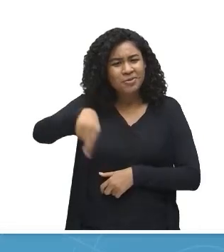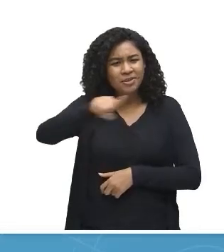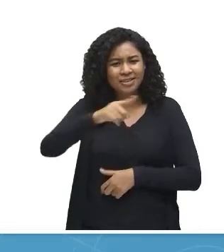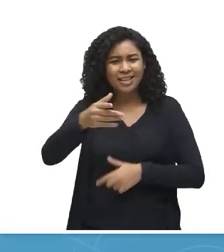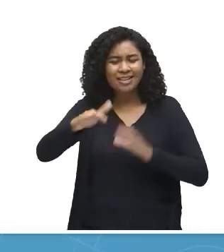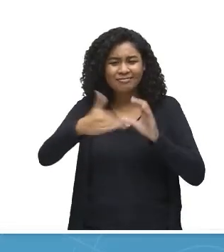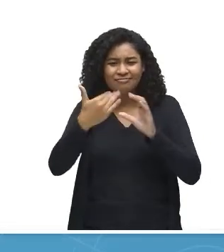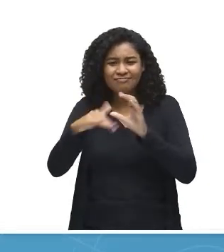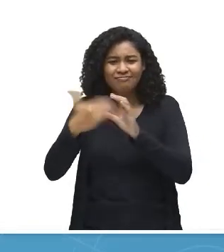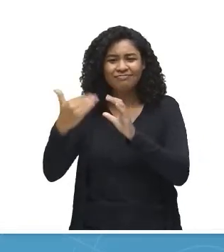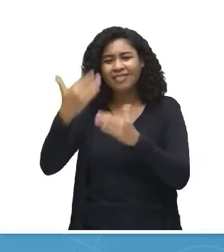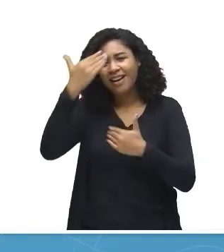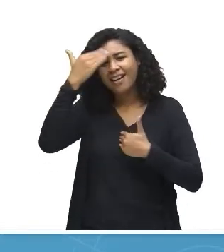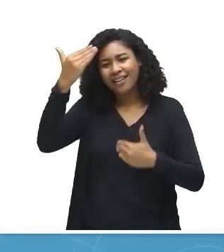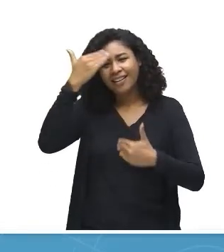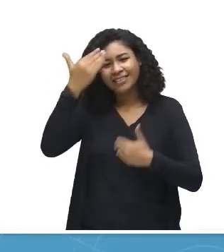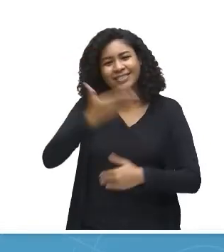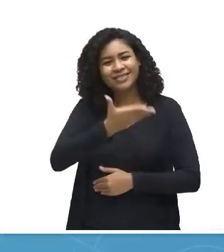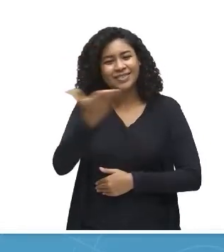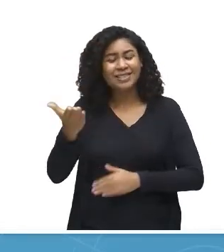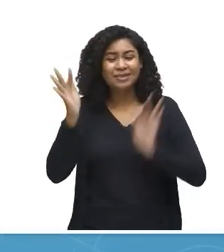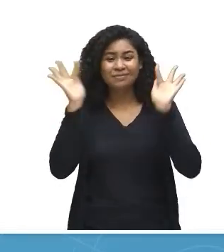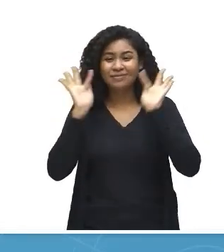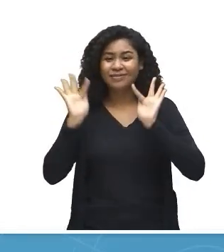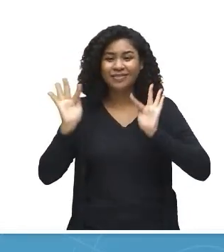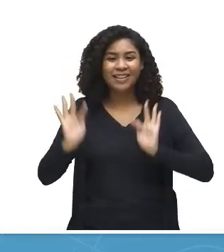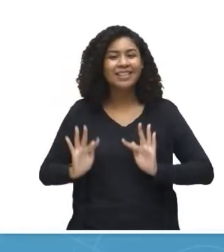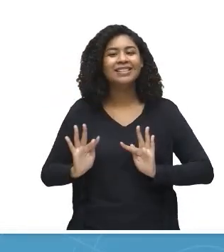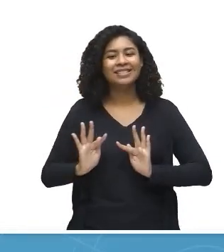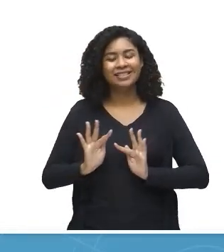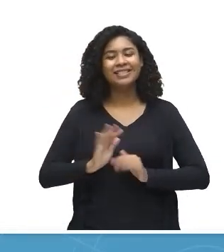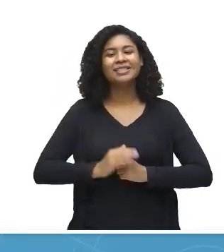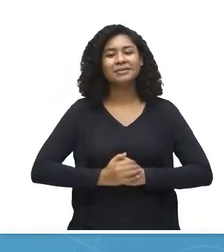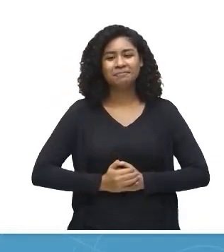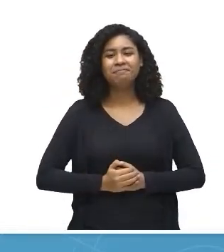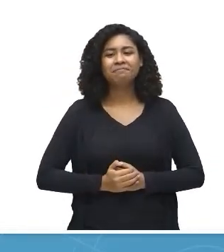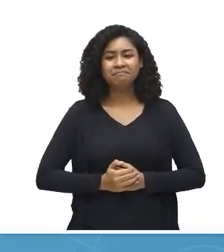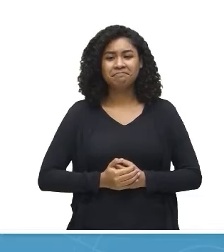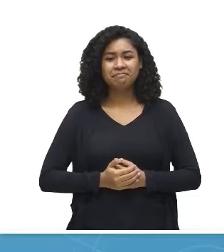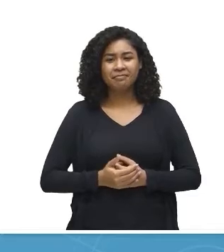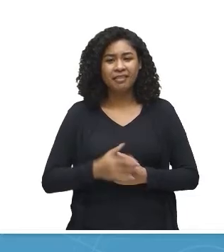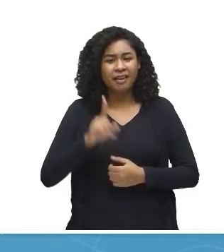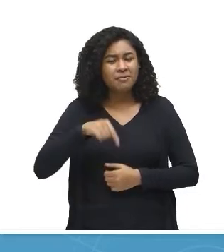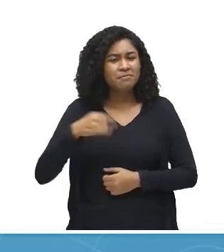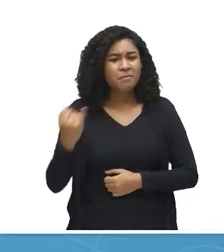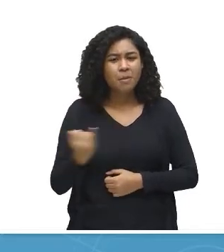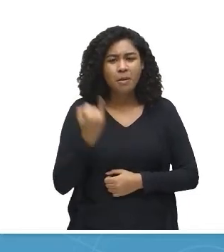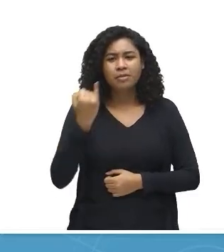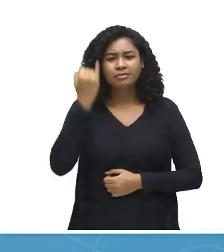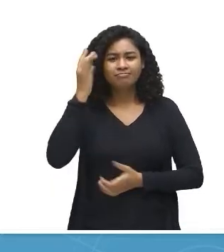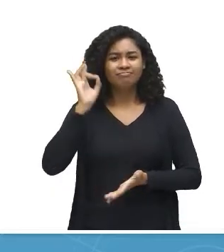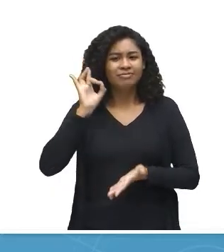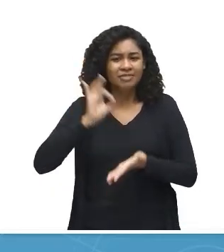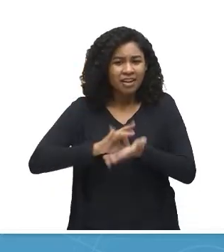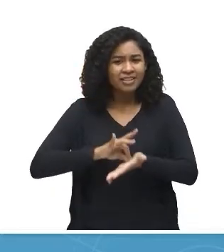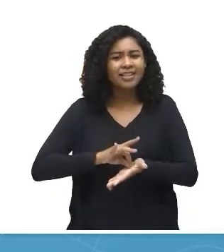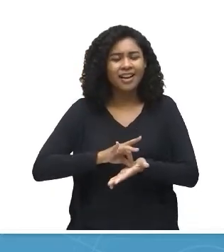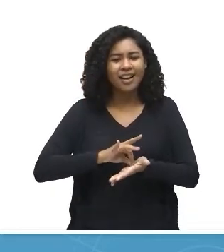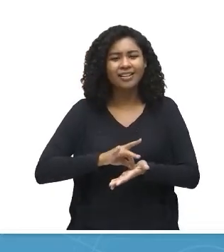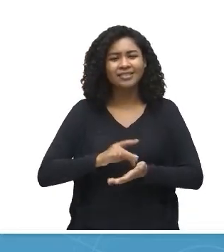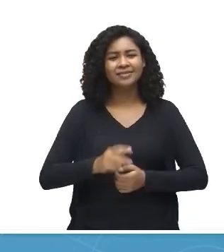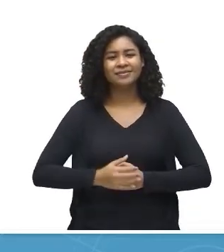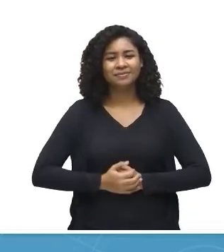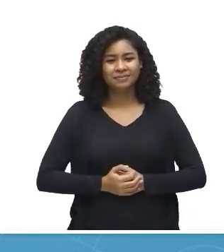quero agradecer a todos vocês que estão participando. Esse momento é muito importante para todos nós, né? Esse momento de ensino e